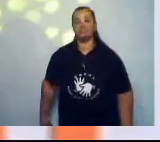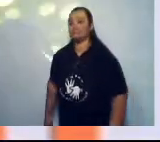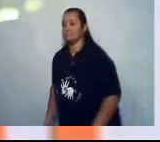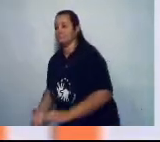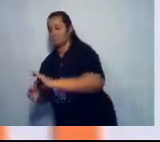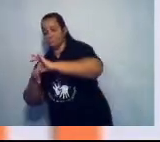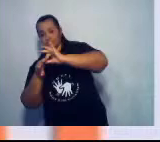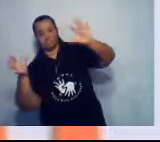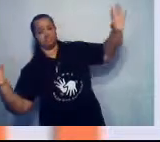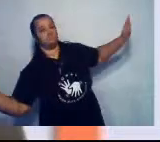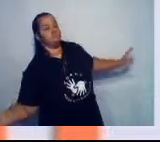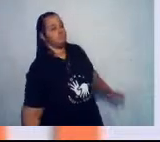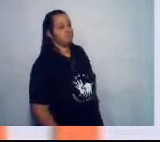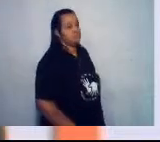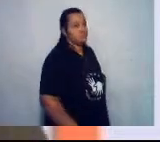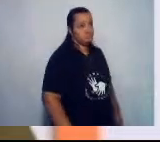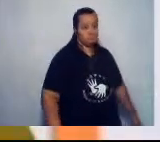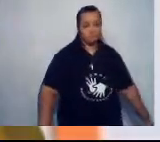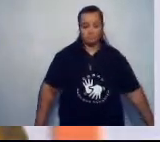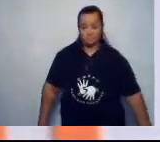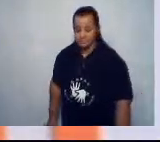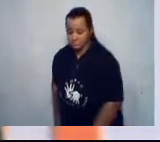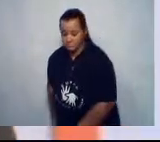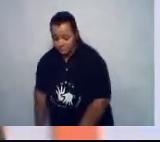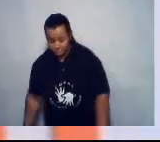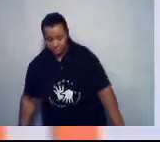deixo, não. Não deixo,